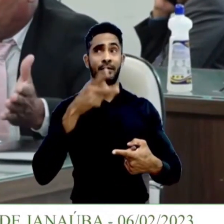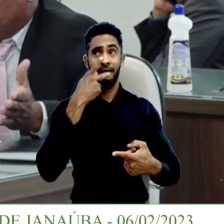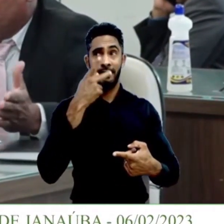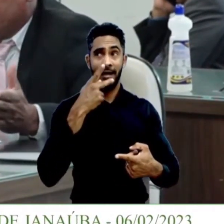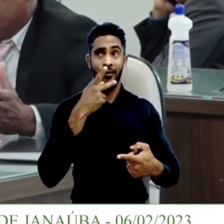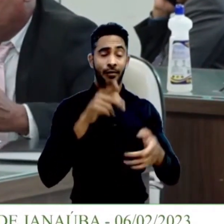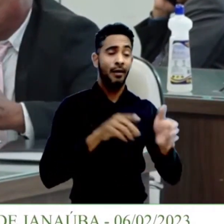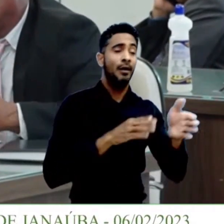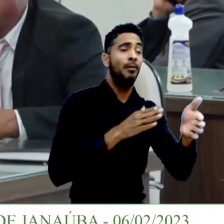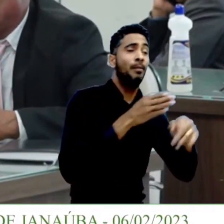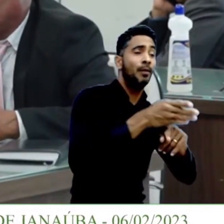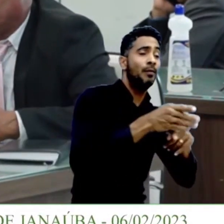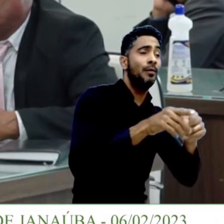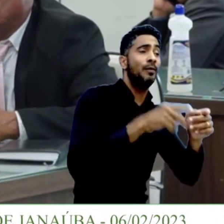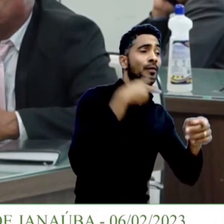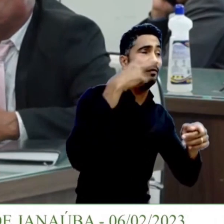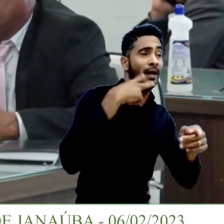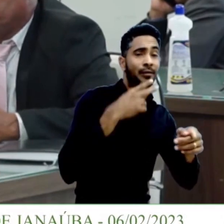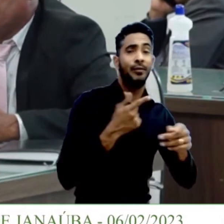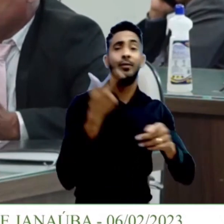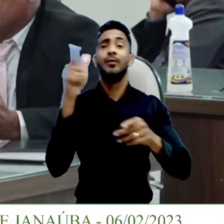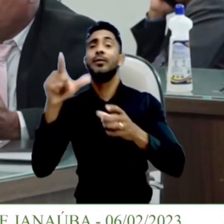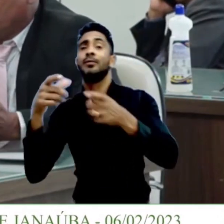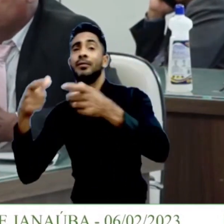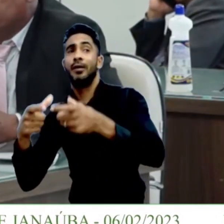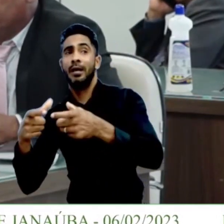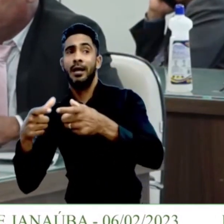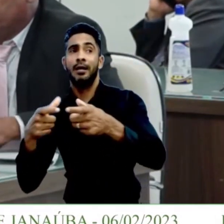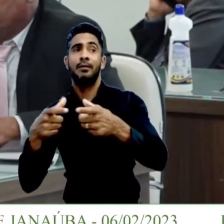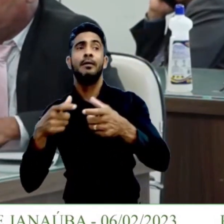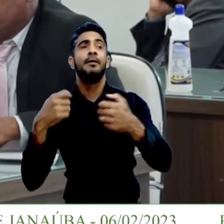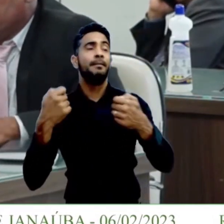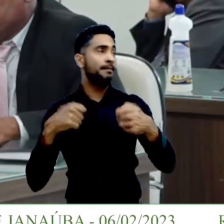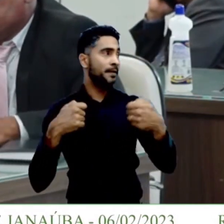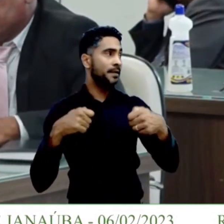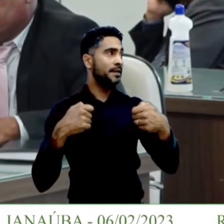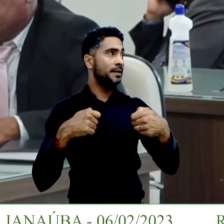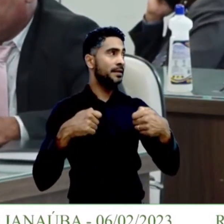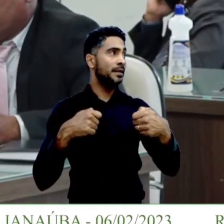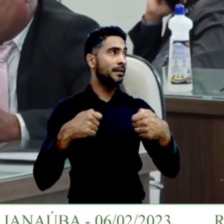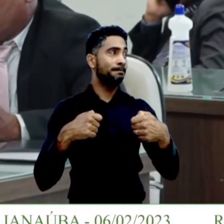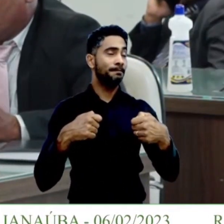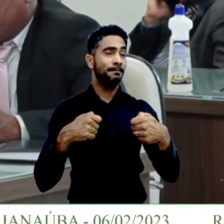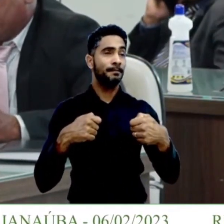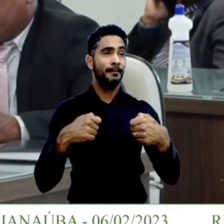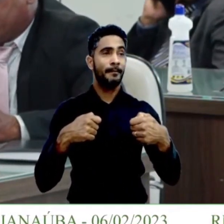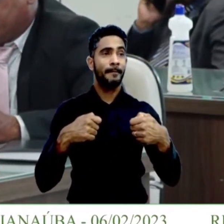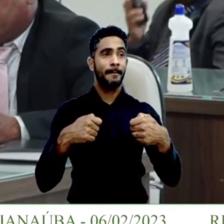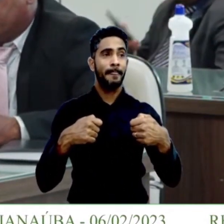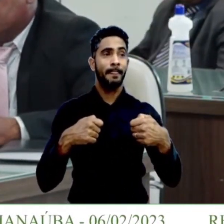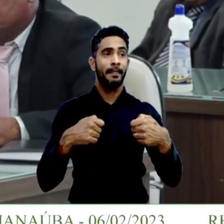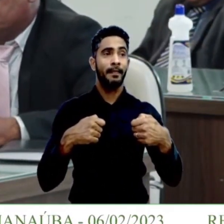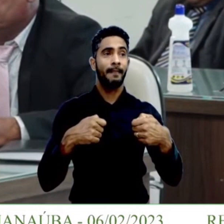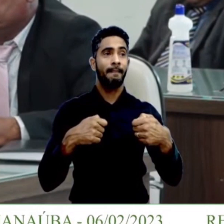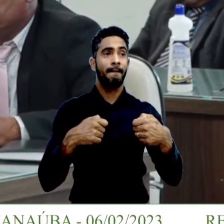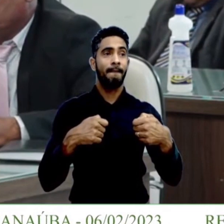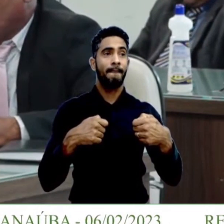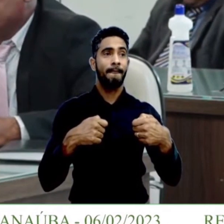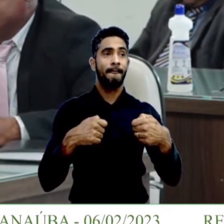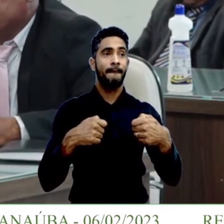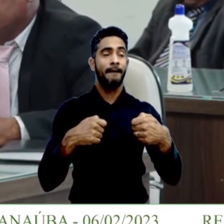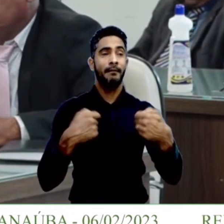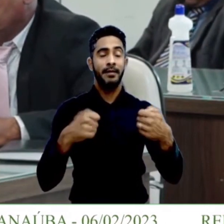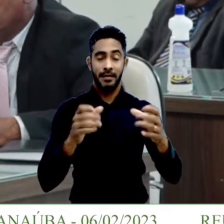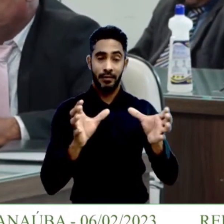eu procuro um vereador, outro procura outro setor, então eu acho que deveria ser fazer simplesmente